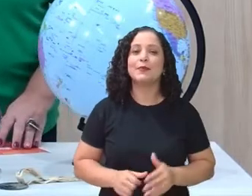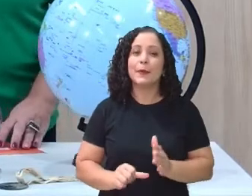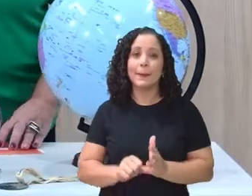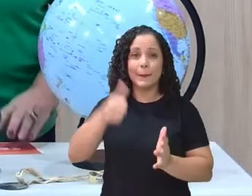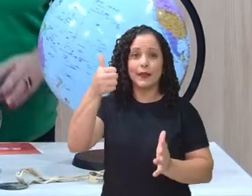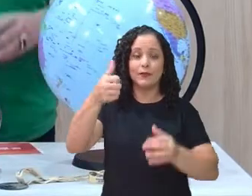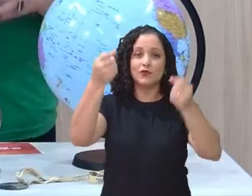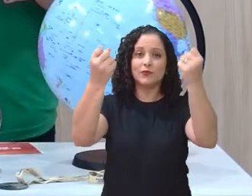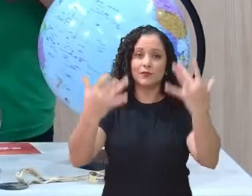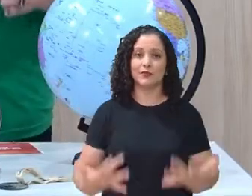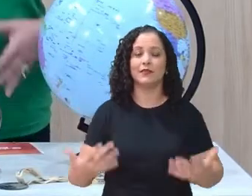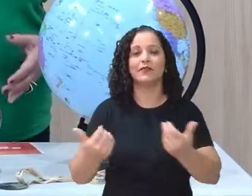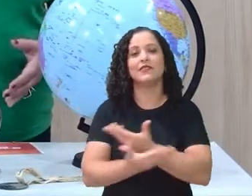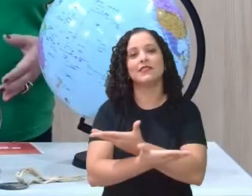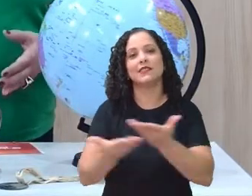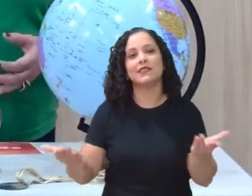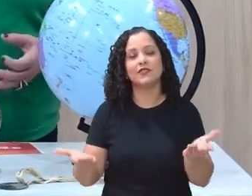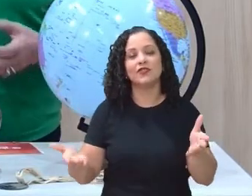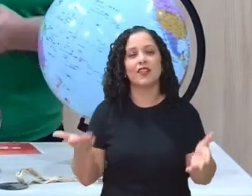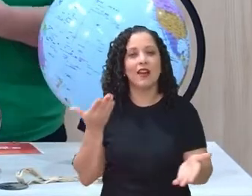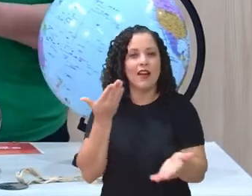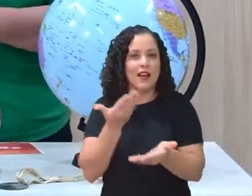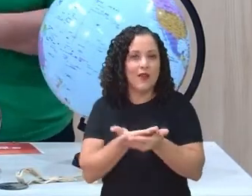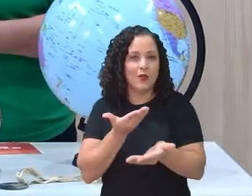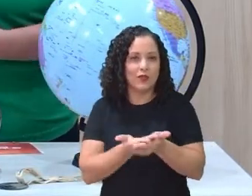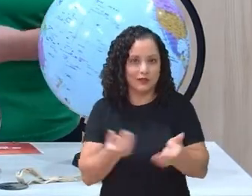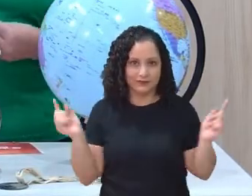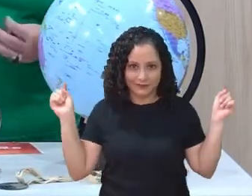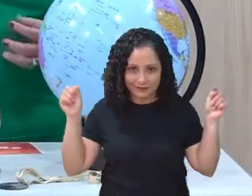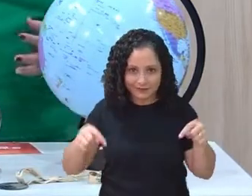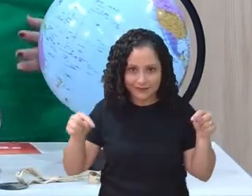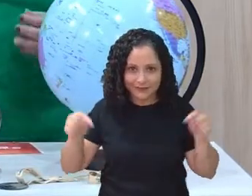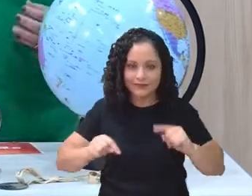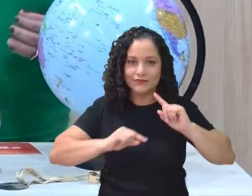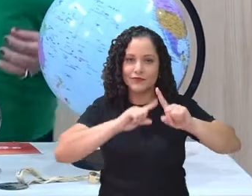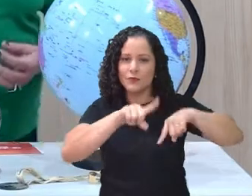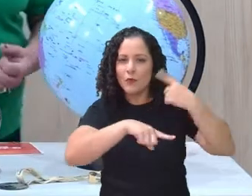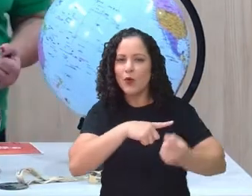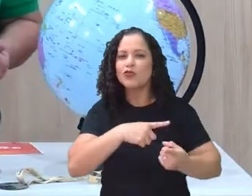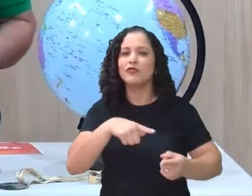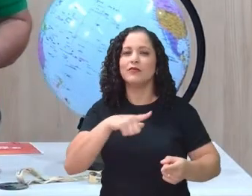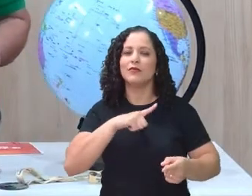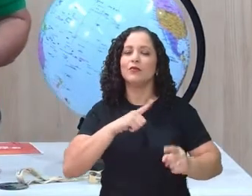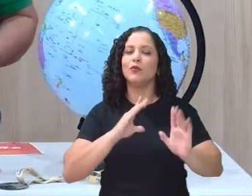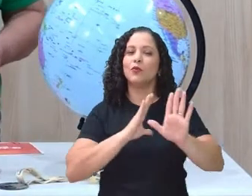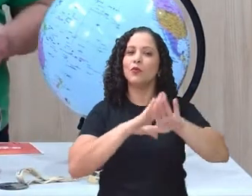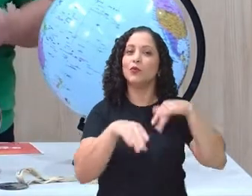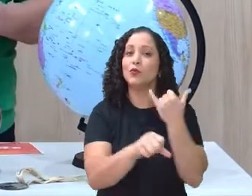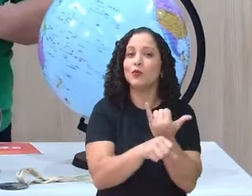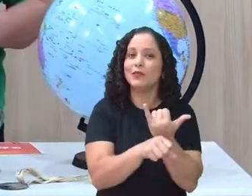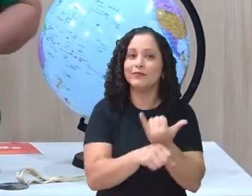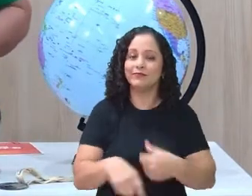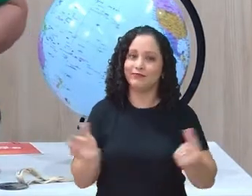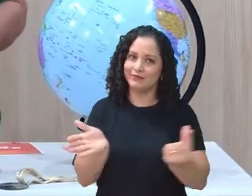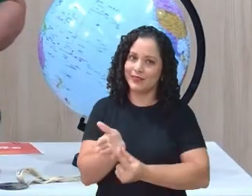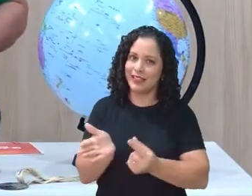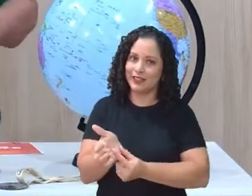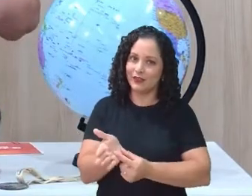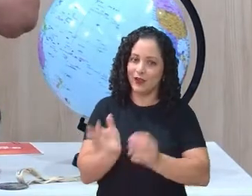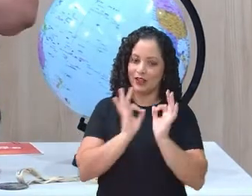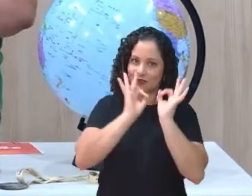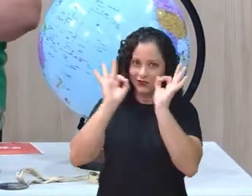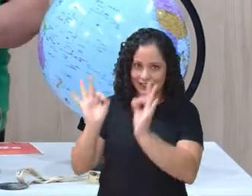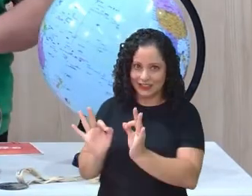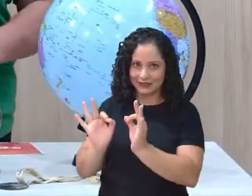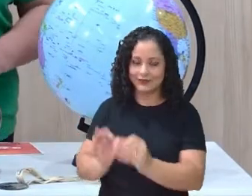dizer a vocês que essa nossa aula vocês podem ver depois no YouTube ou no aplicativo. É interessante saber,